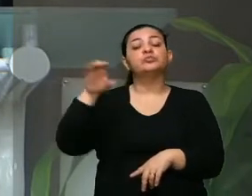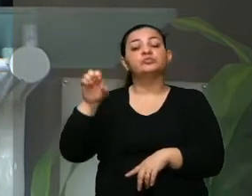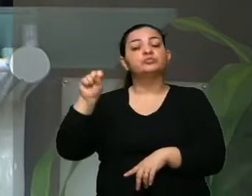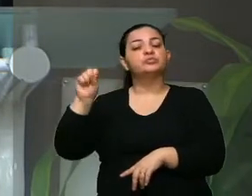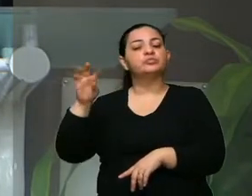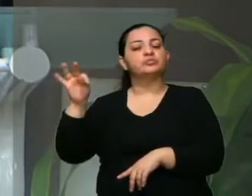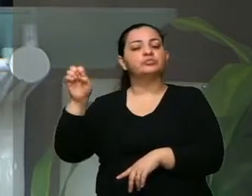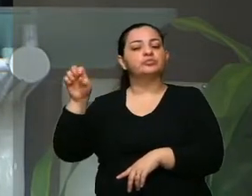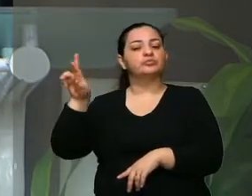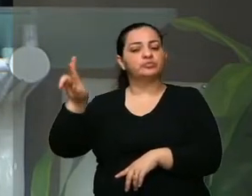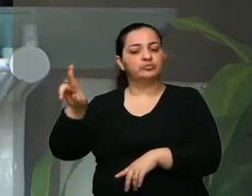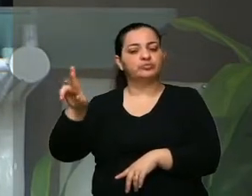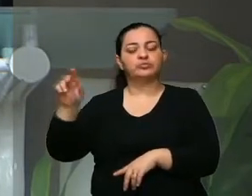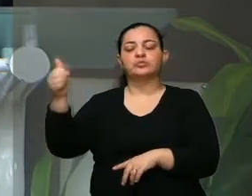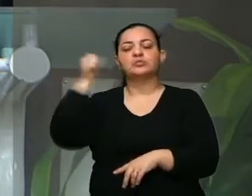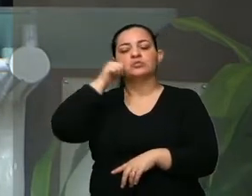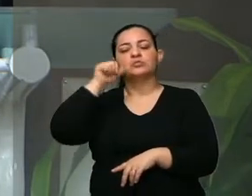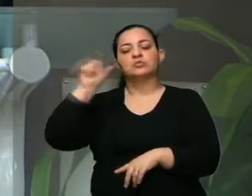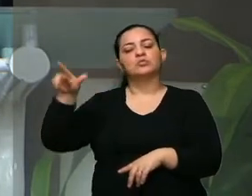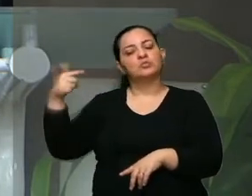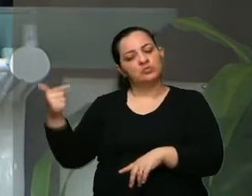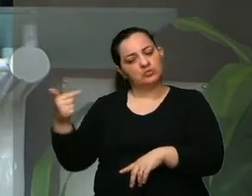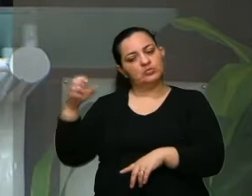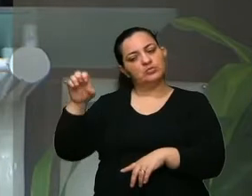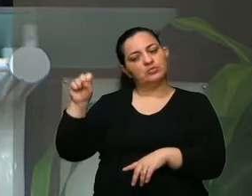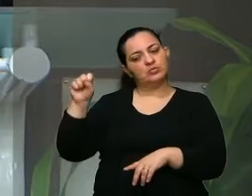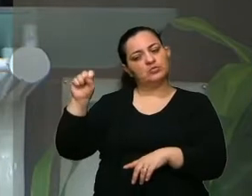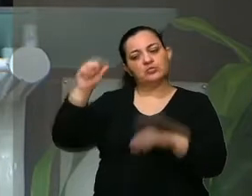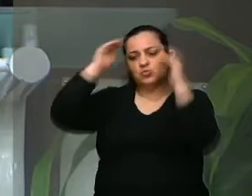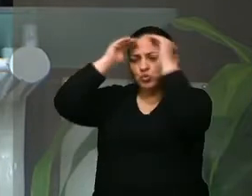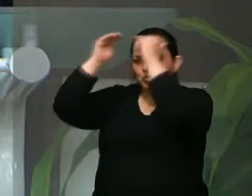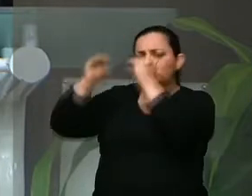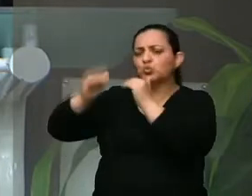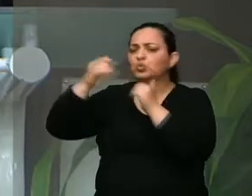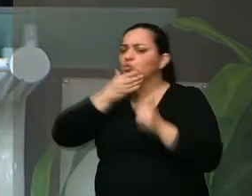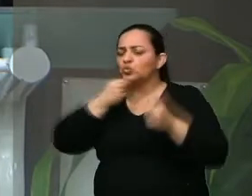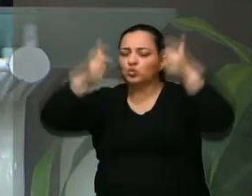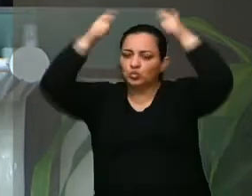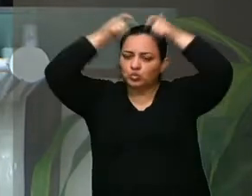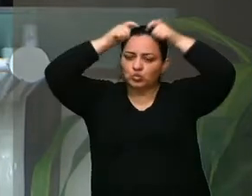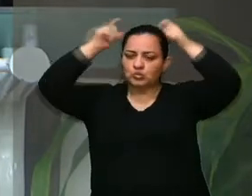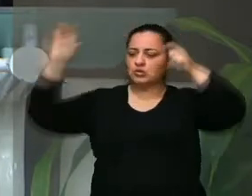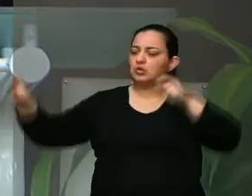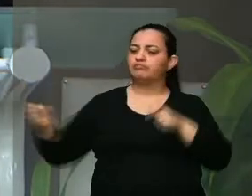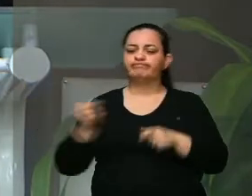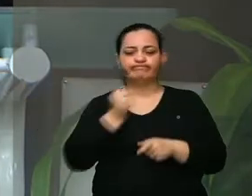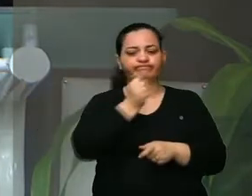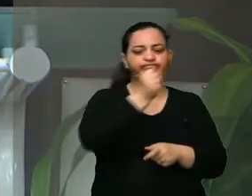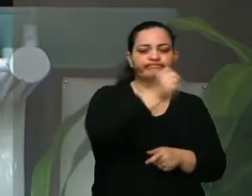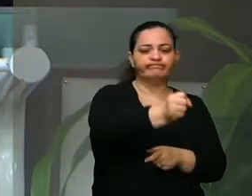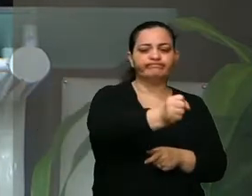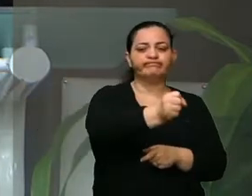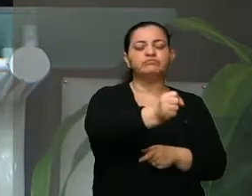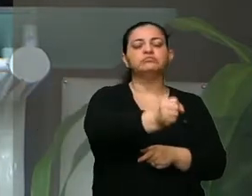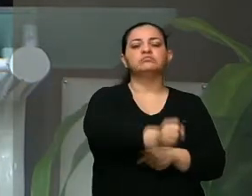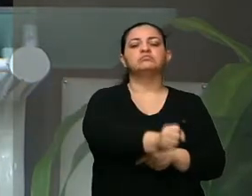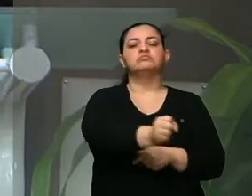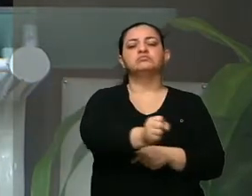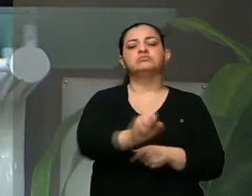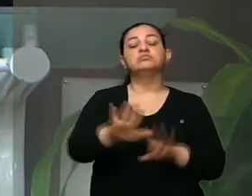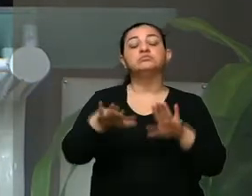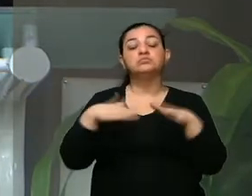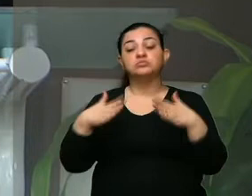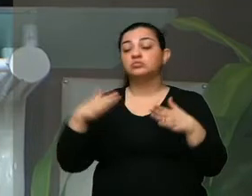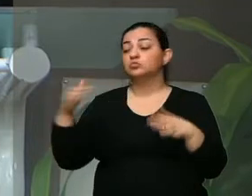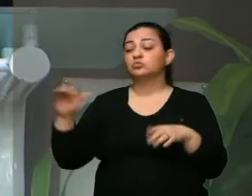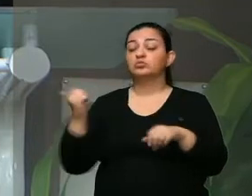ela avast desobedeceu rei e ela foi tirada da sua posição para então